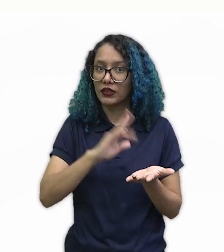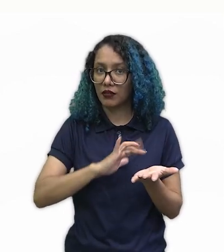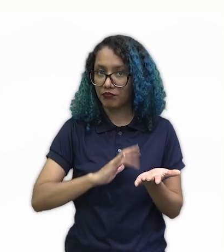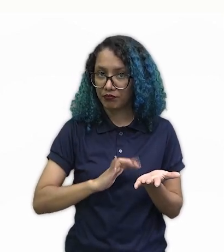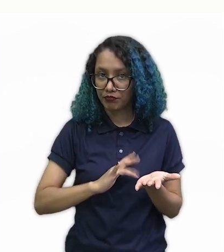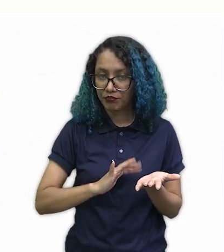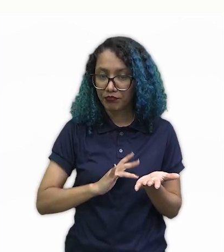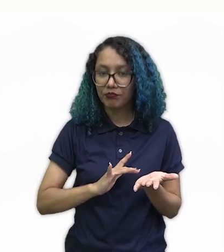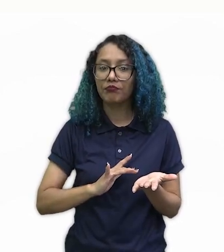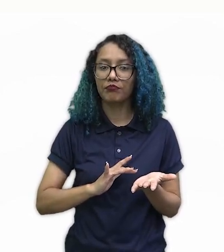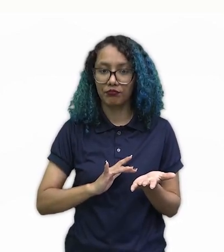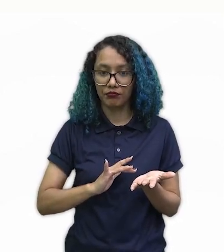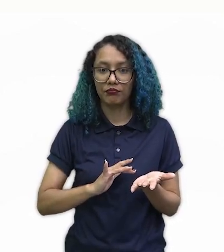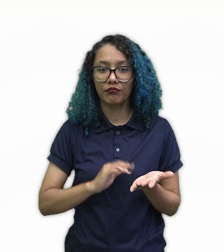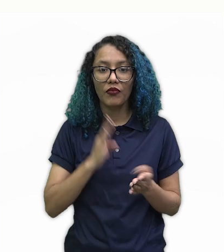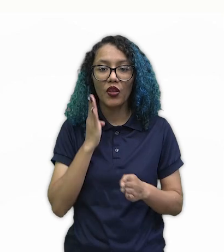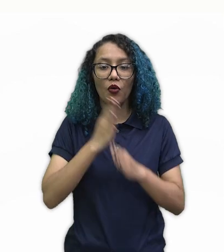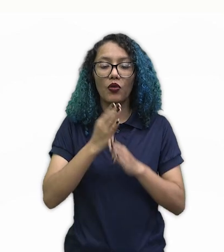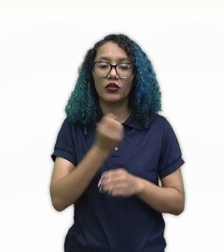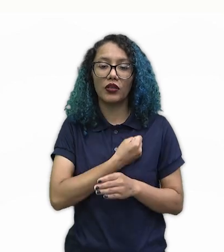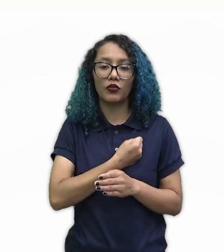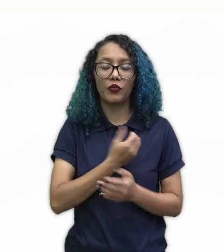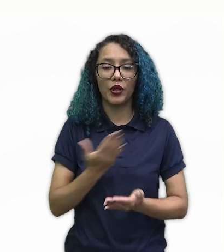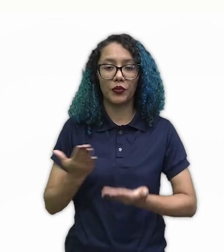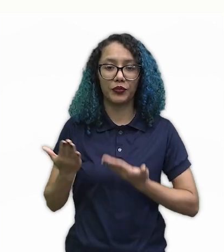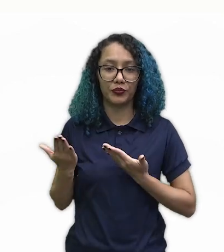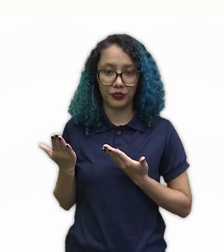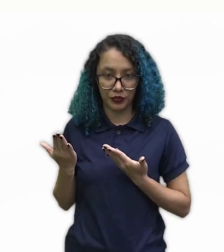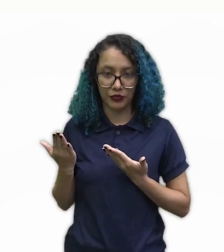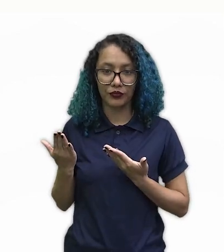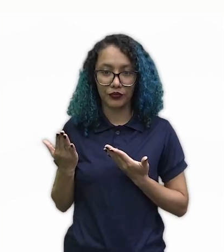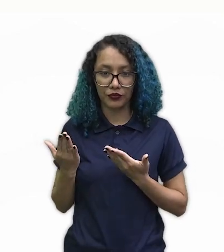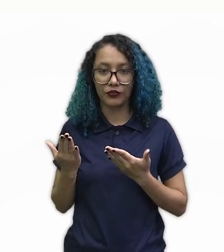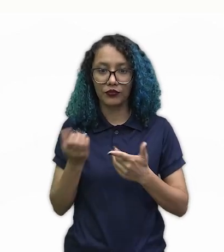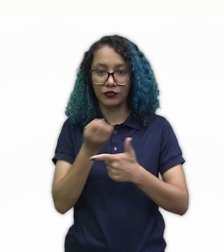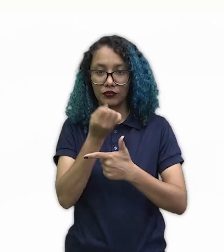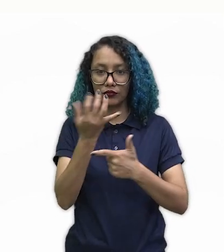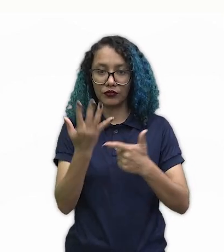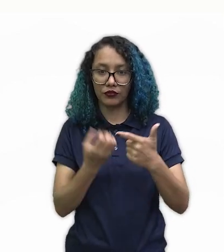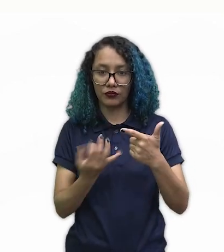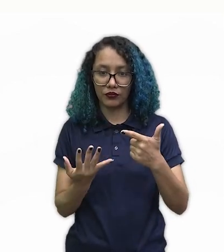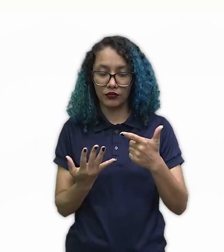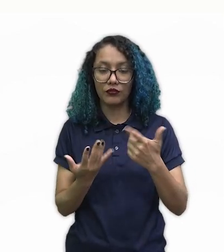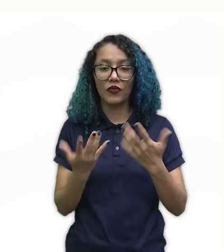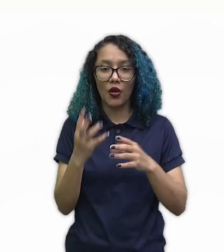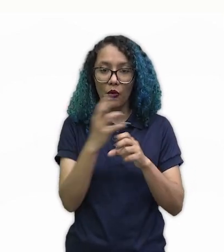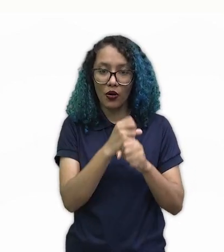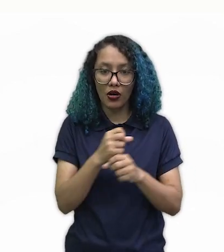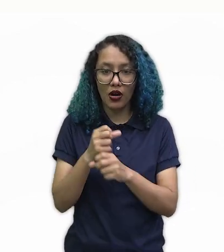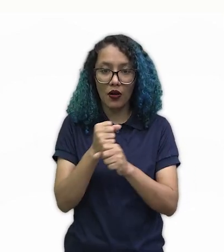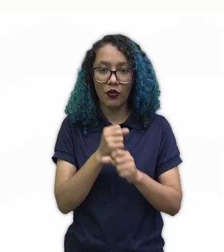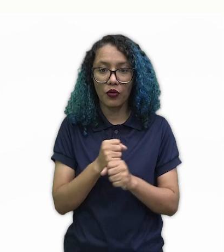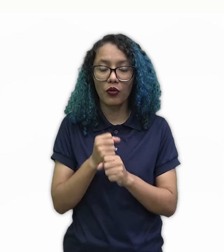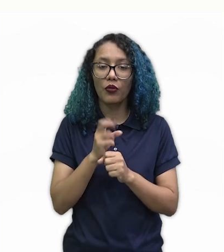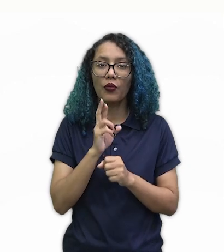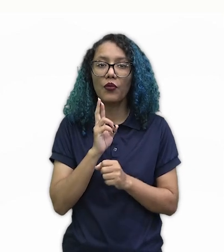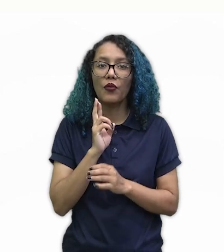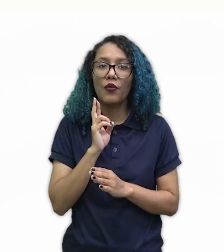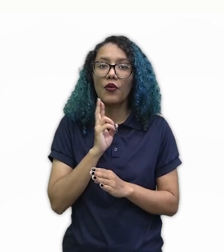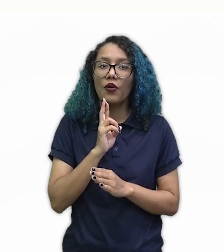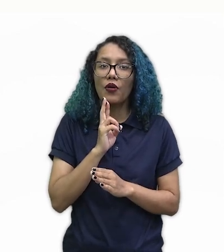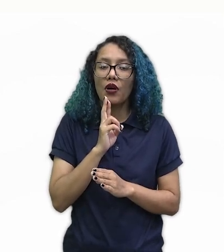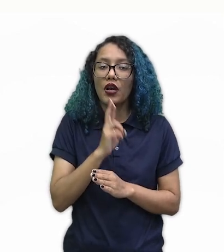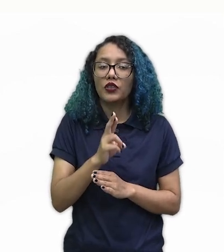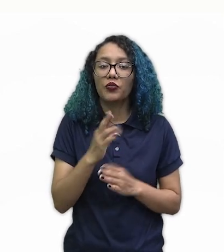tá? A gente vai encontrar esses valores. E ao resolvermos esse valor do N, a gente vai encontrar um